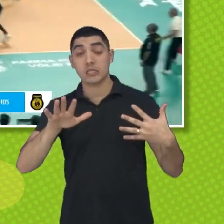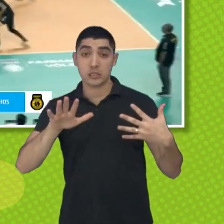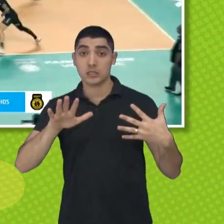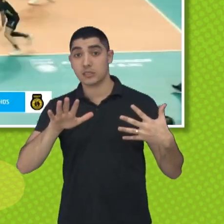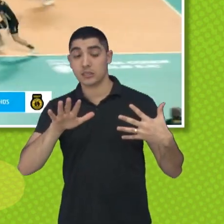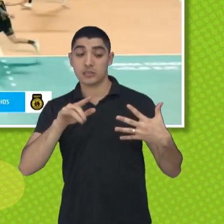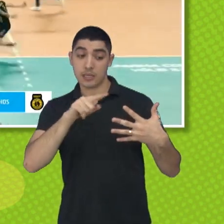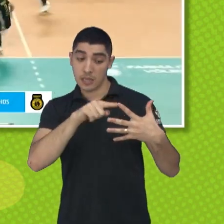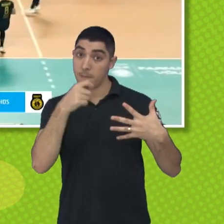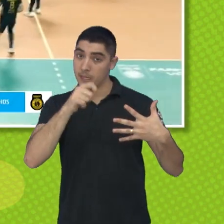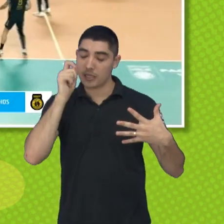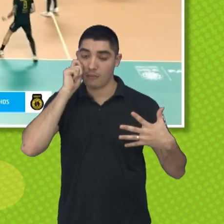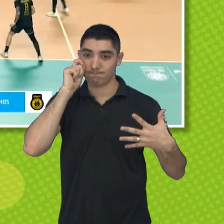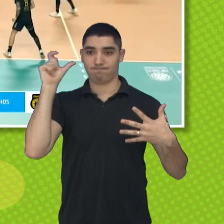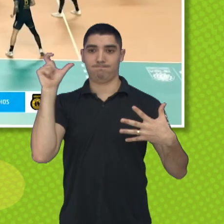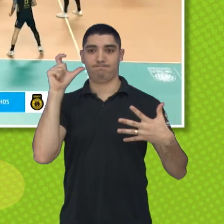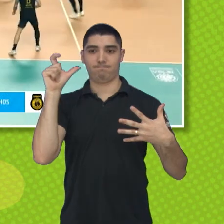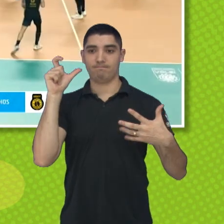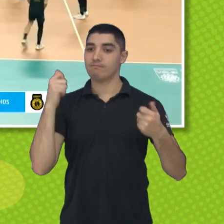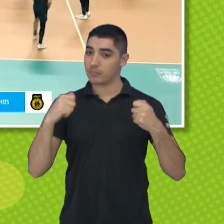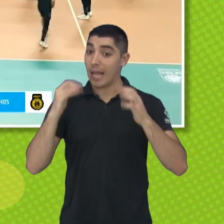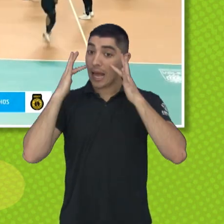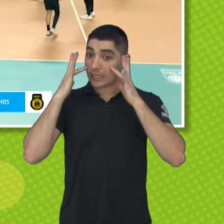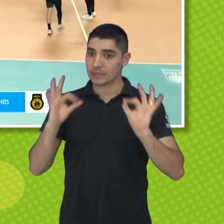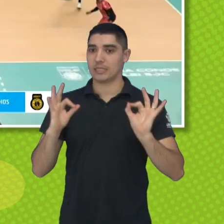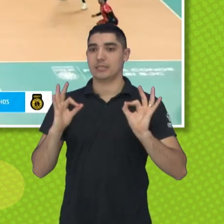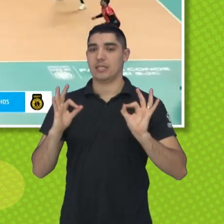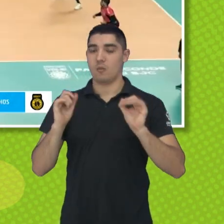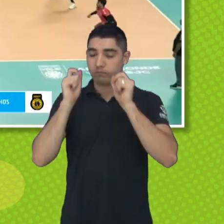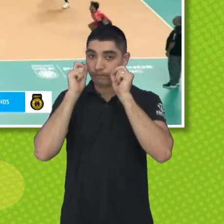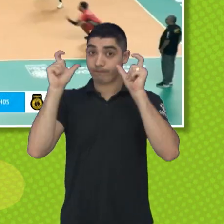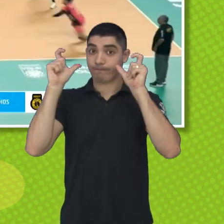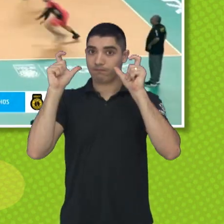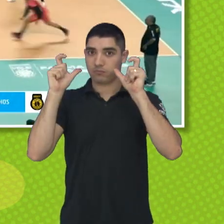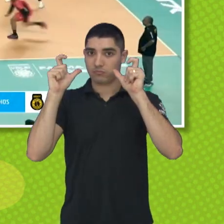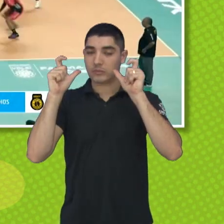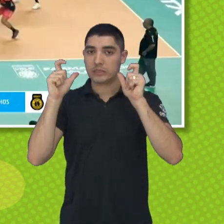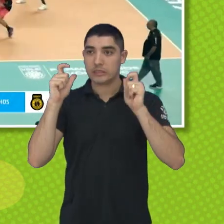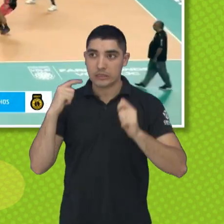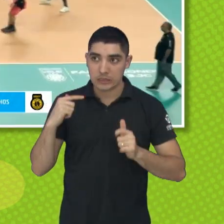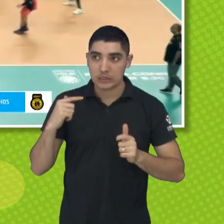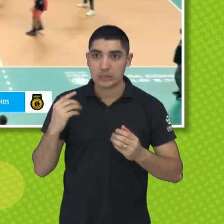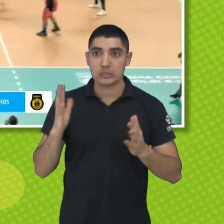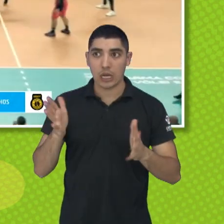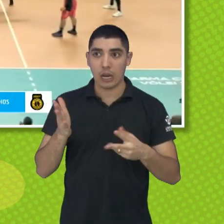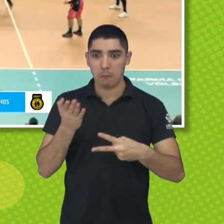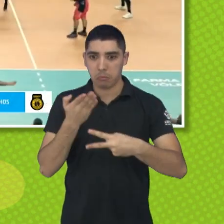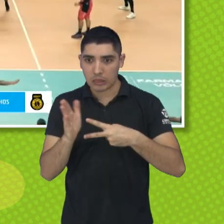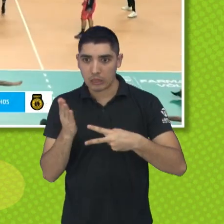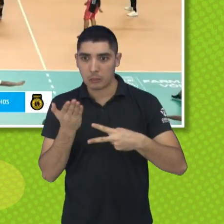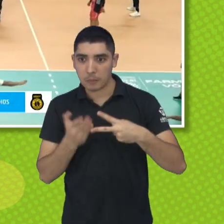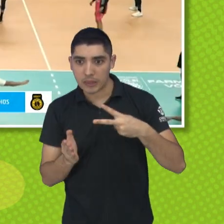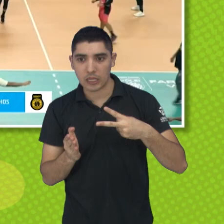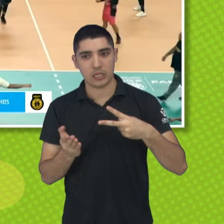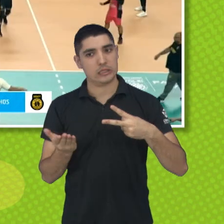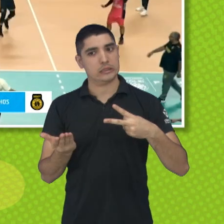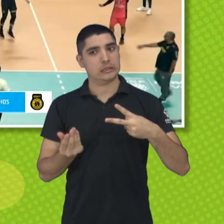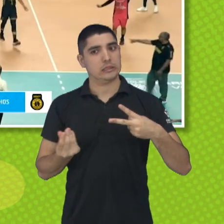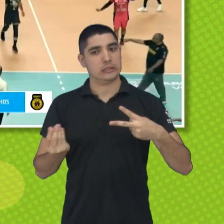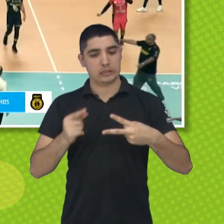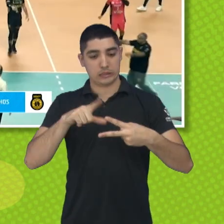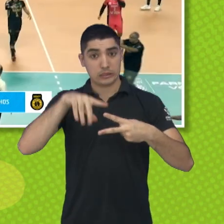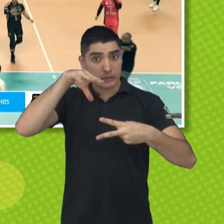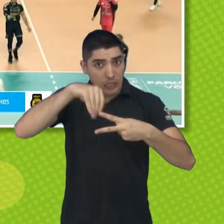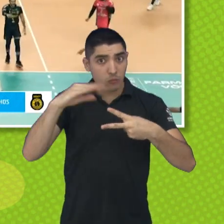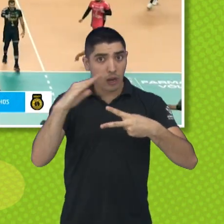ser um sinal de atenção, não de alerta, mas de atenção para o pessoal falar assim, opa, 2 derrotas em casa,